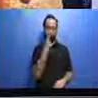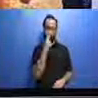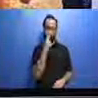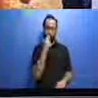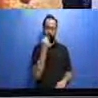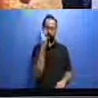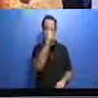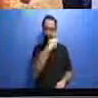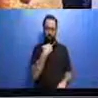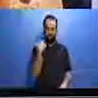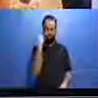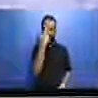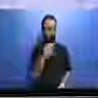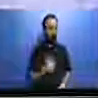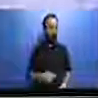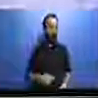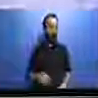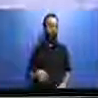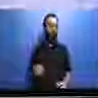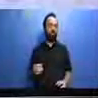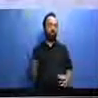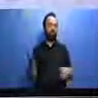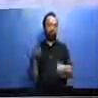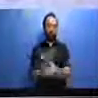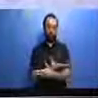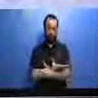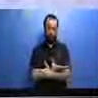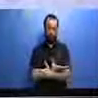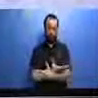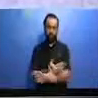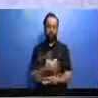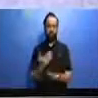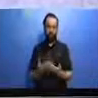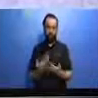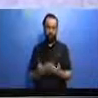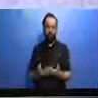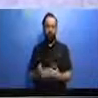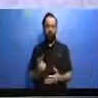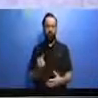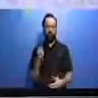diferentes. Bom, esse era o conteúdo que eu queria ter transmitido. Bons estudos a todos.